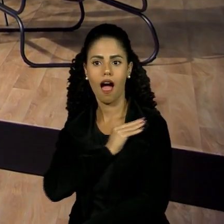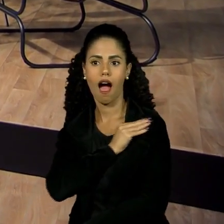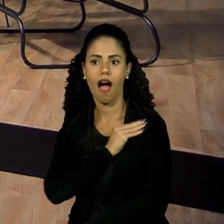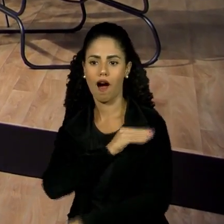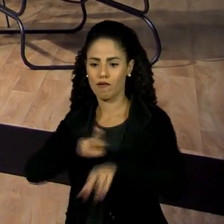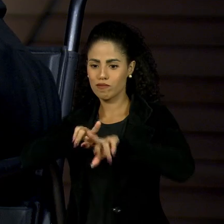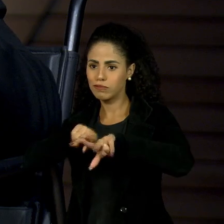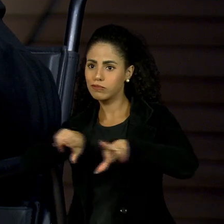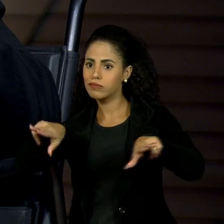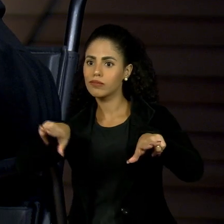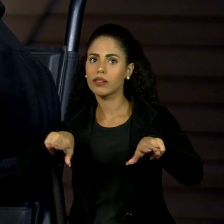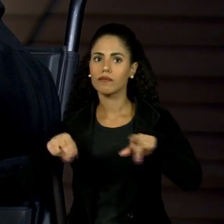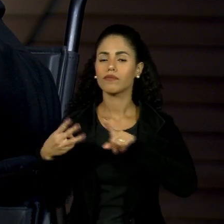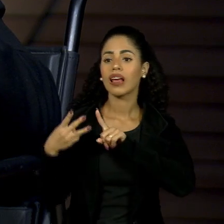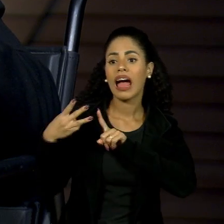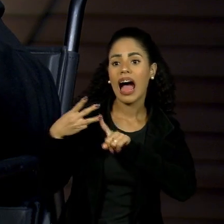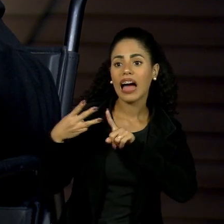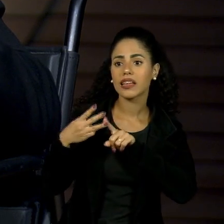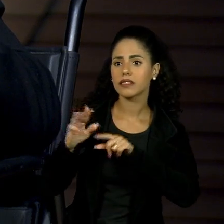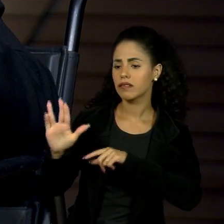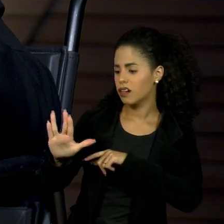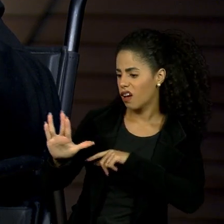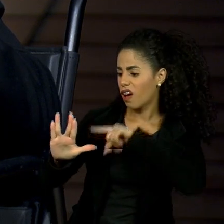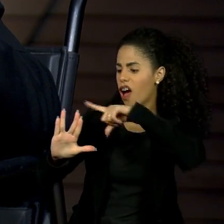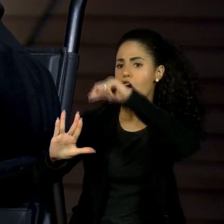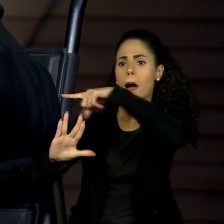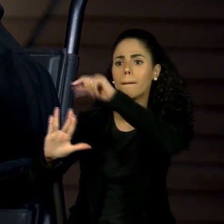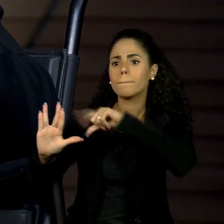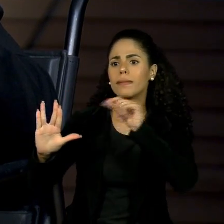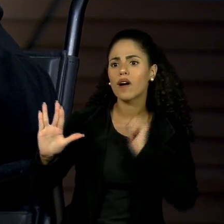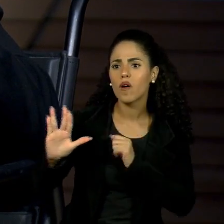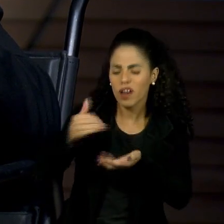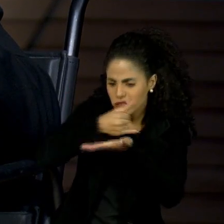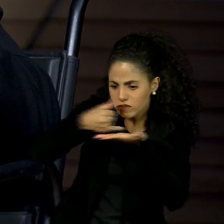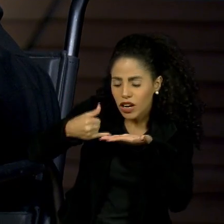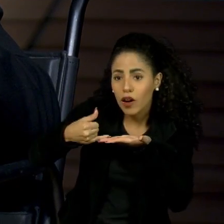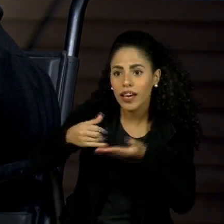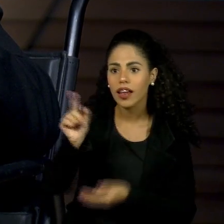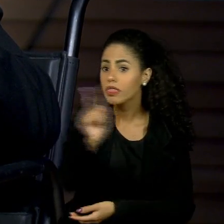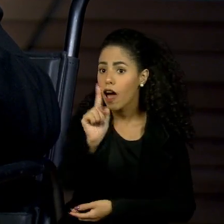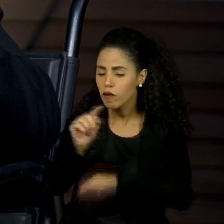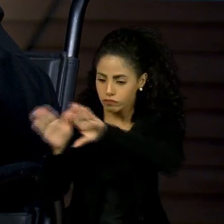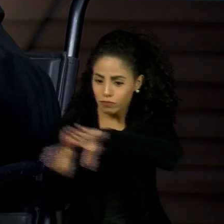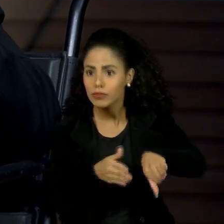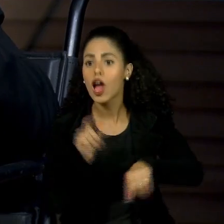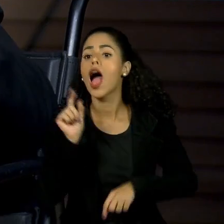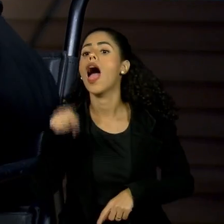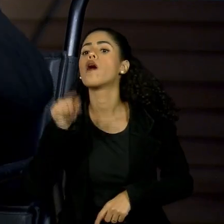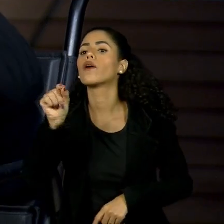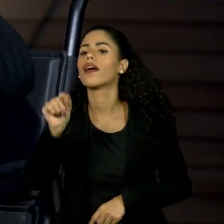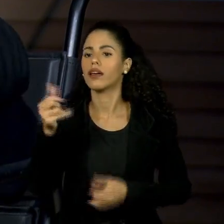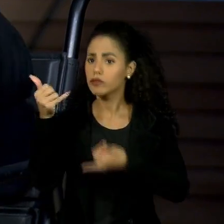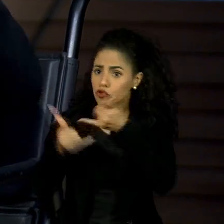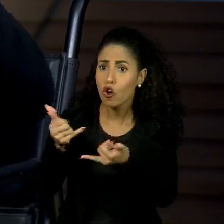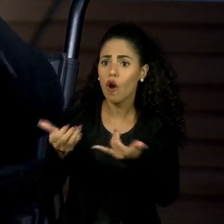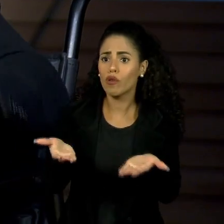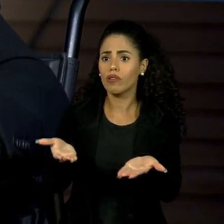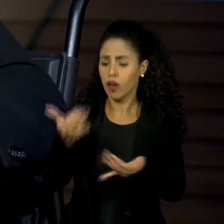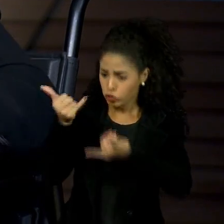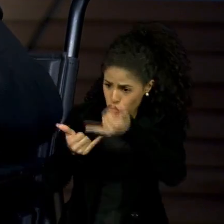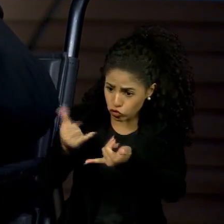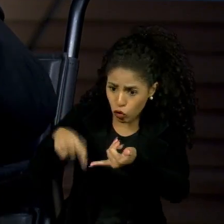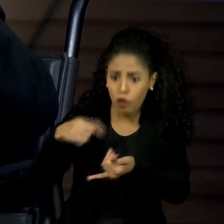A terceira não é maconha, não é cocaína, não é crack. É jogo. A gente está debatendo